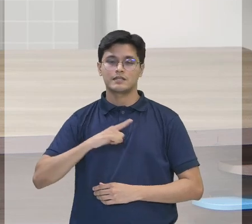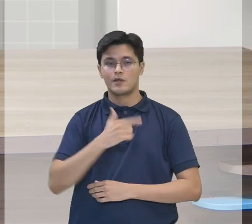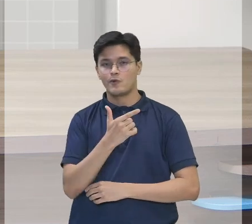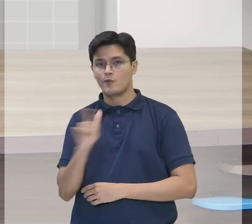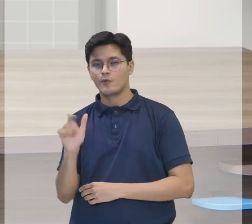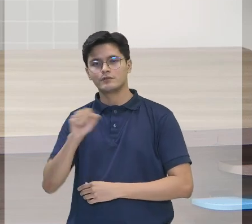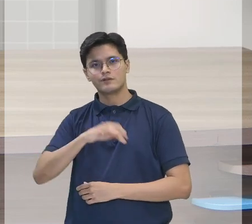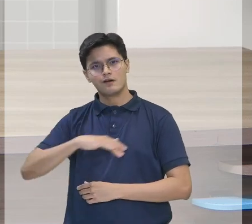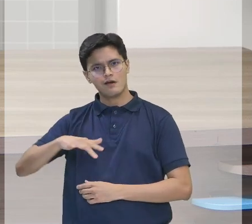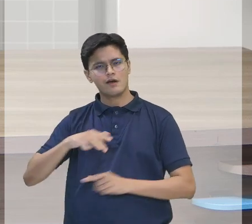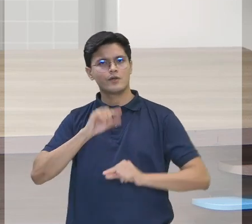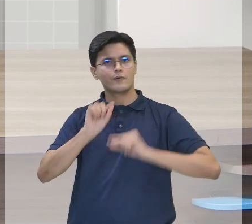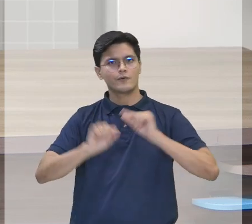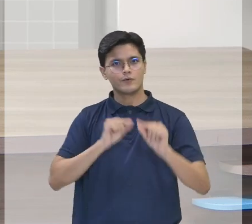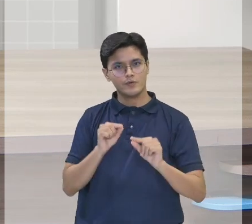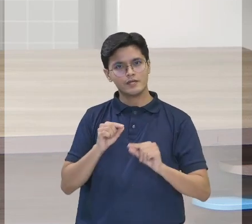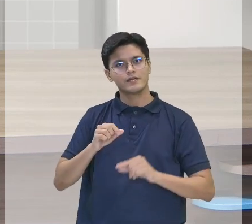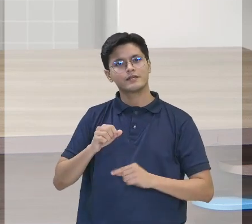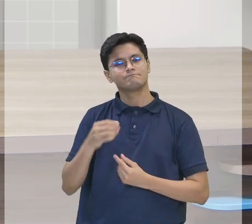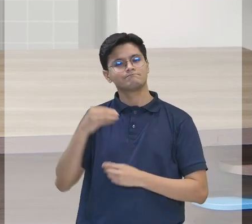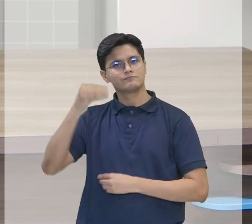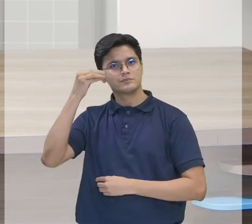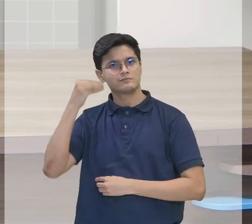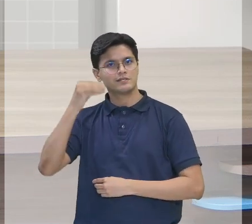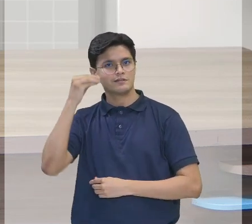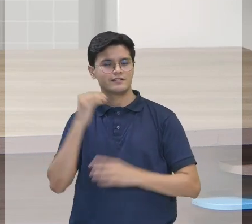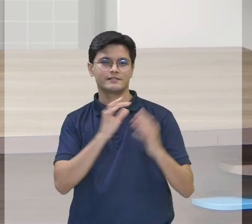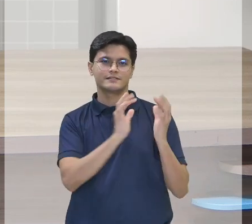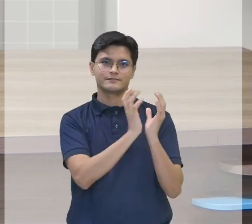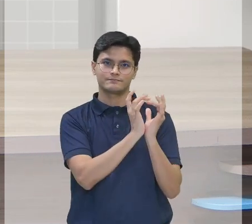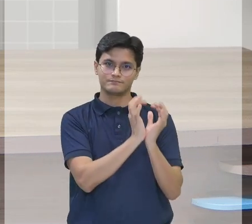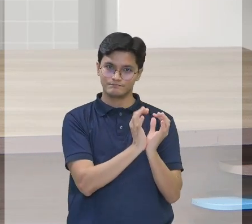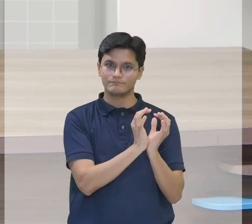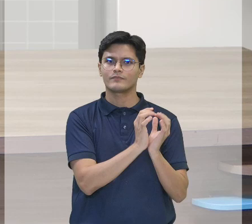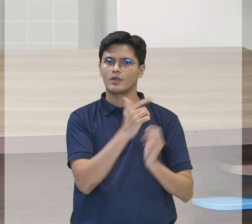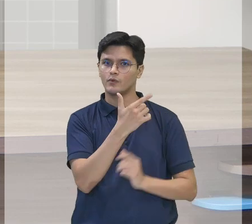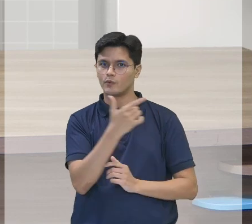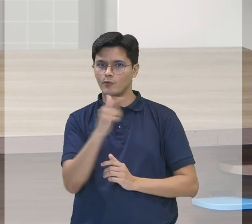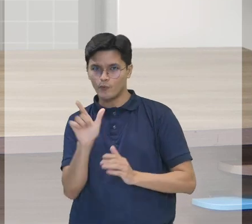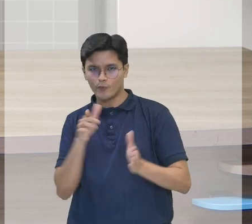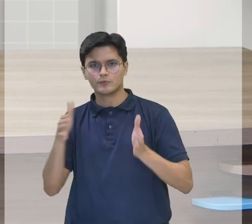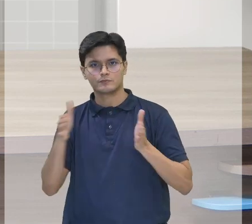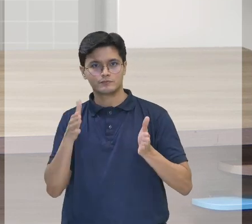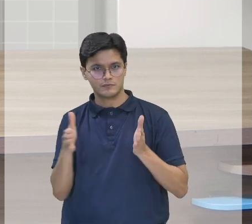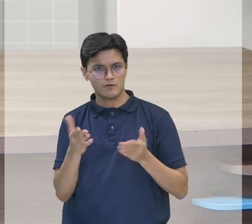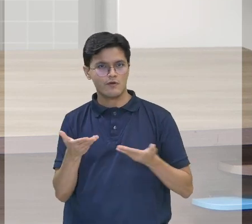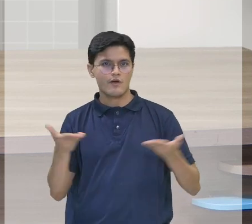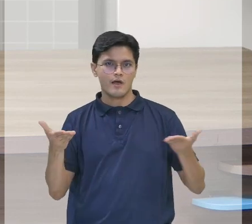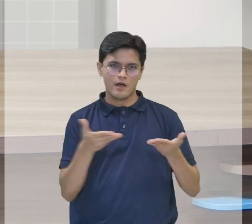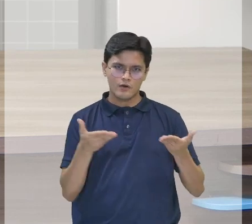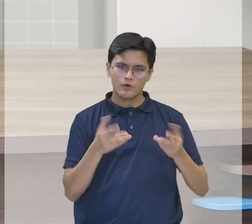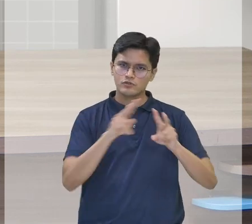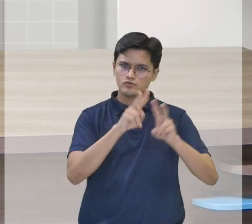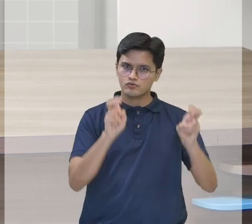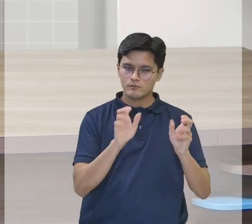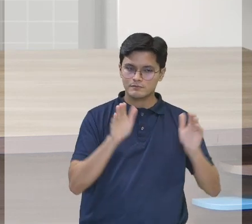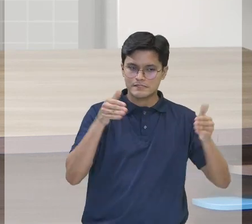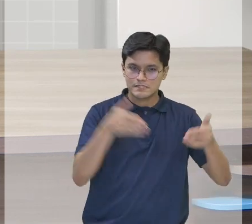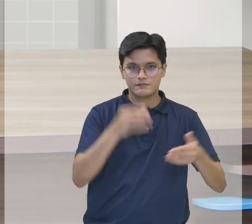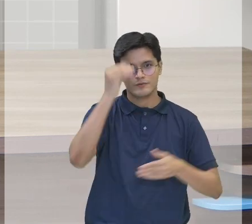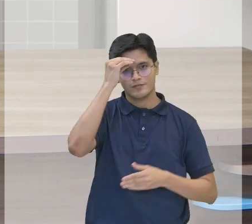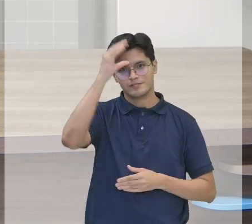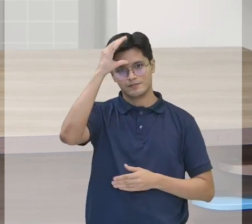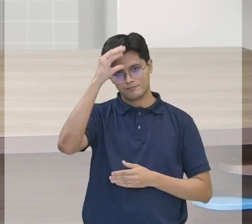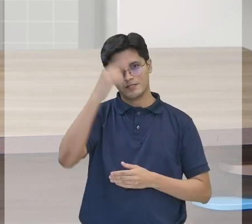as experiências metacognitivas. Olha só, que é um outro bloco. A gente já viu o conhecimento e agora a gente vai para as